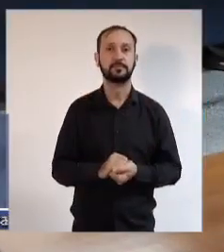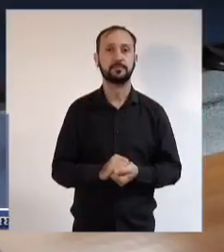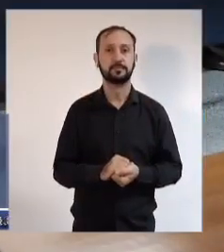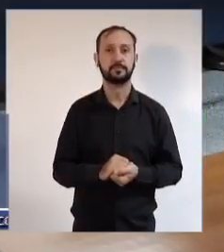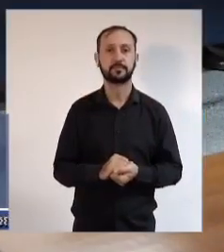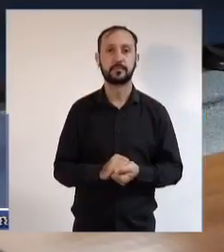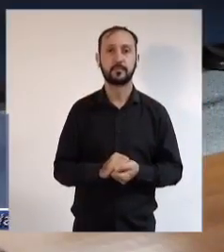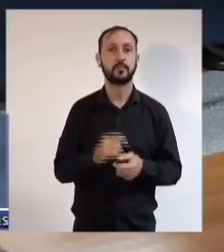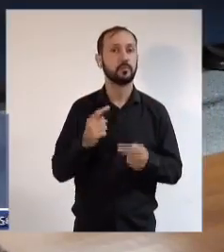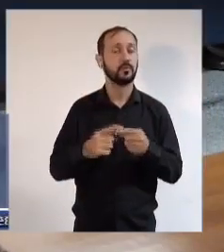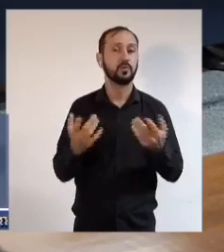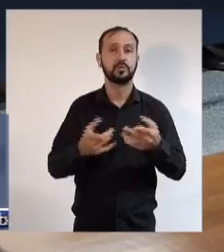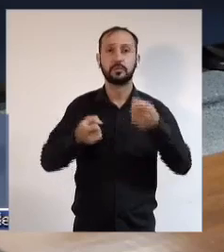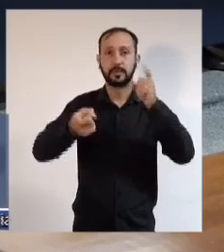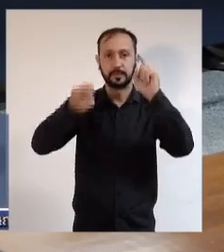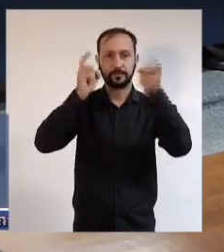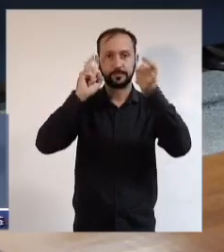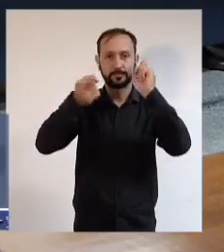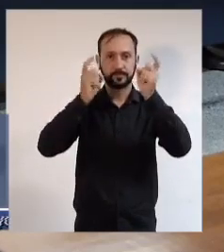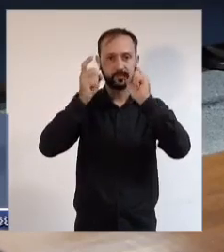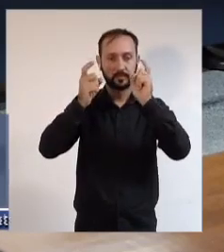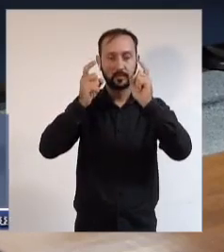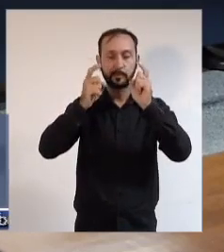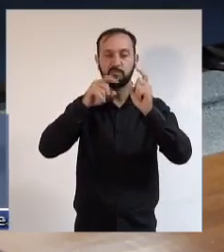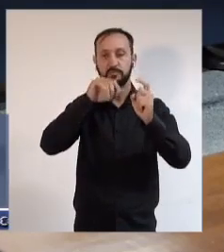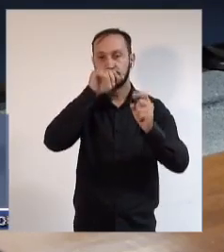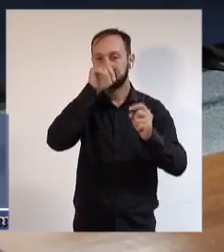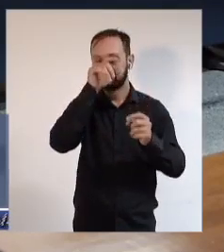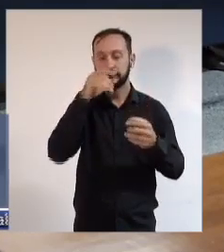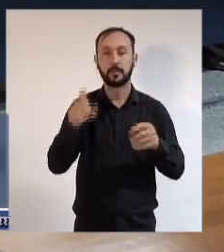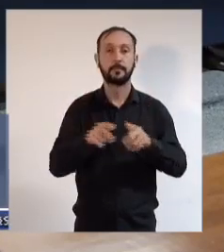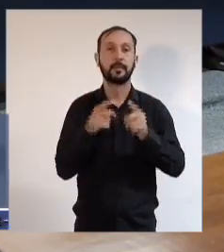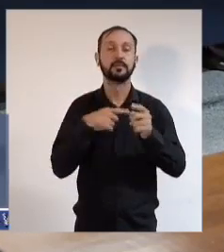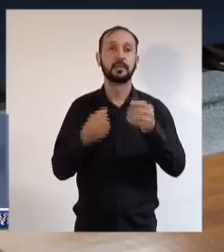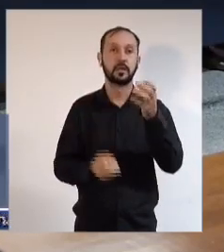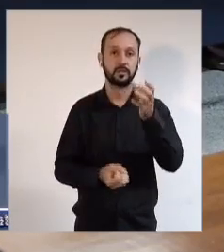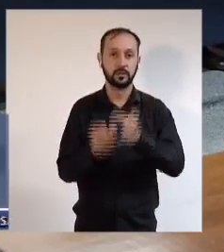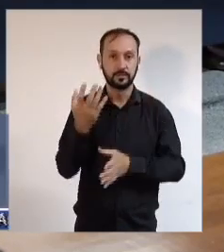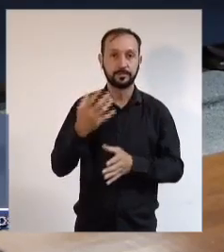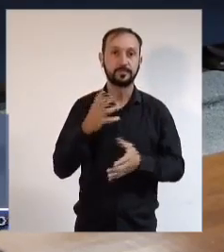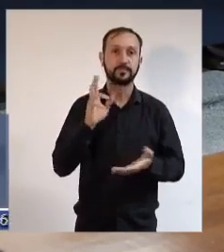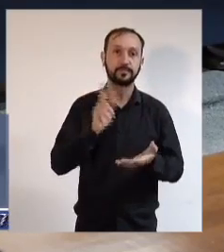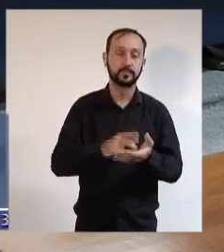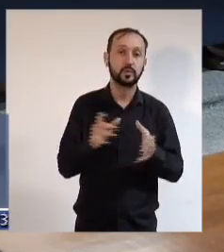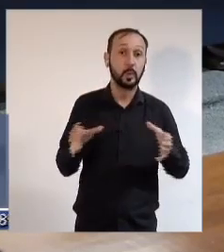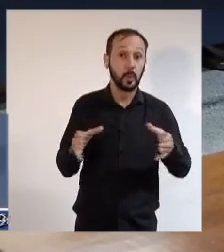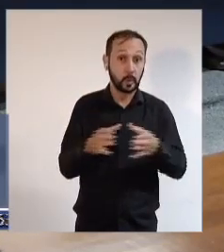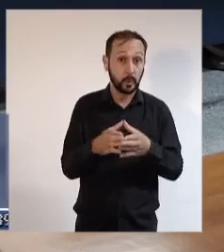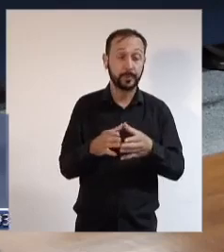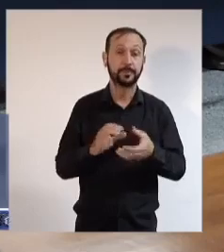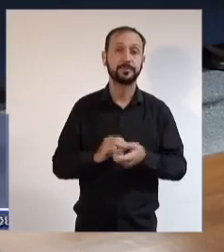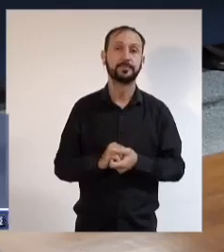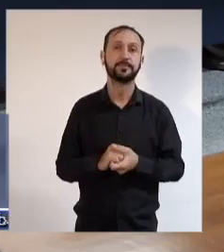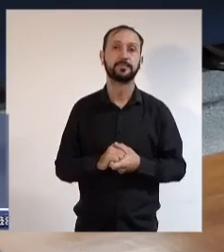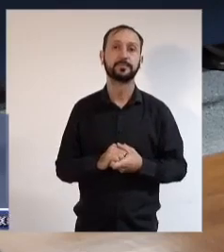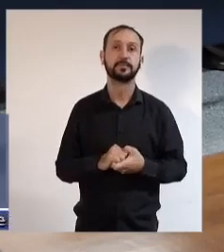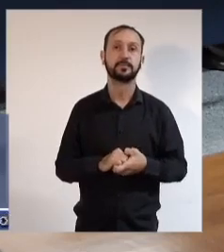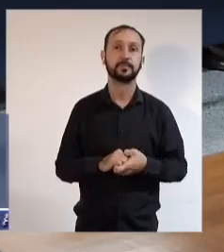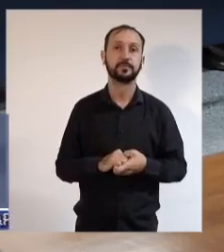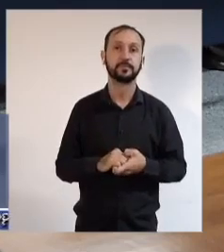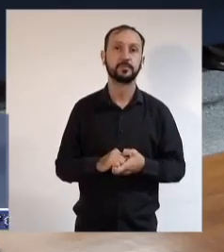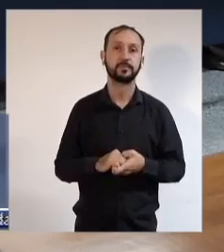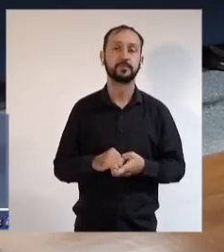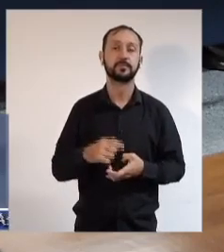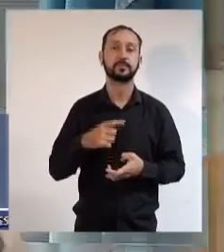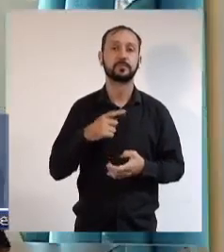não é uma reunião ordinária mas a instalação da da frente nós vamos nós